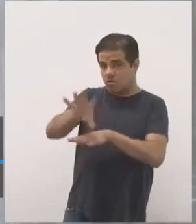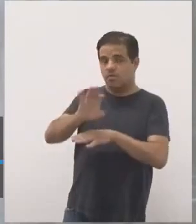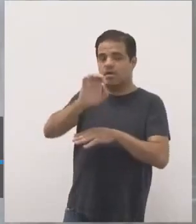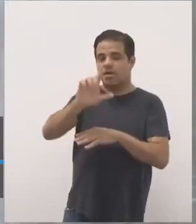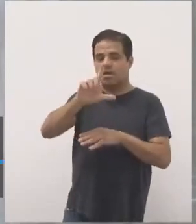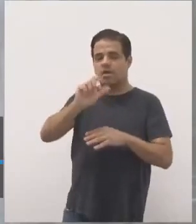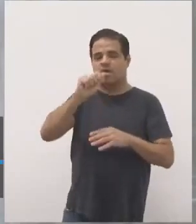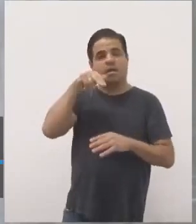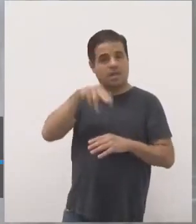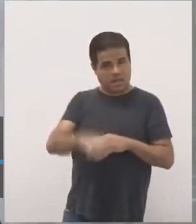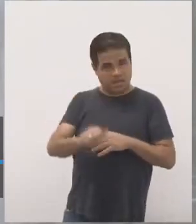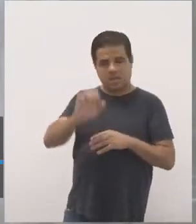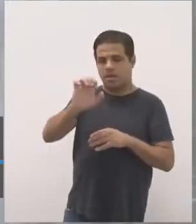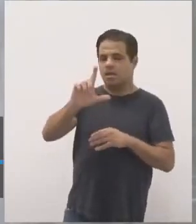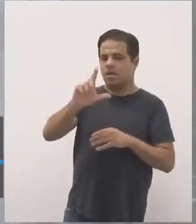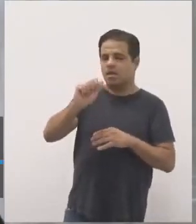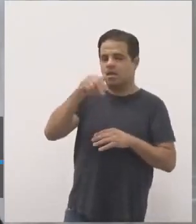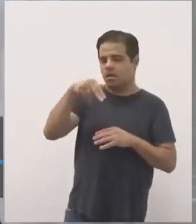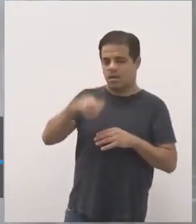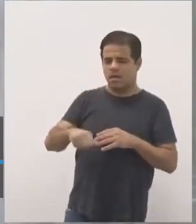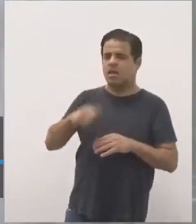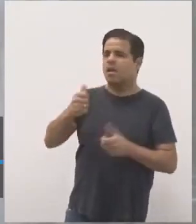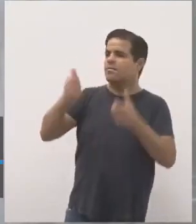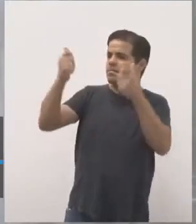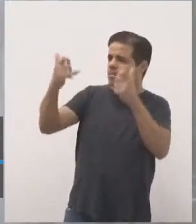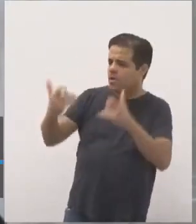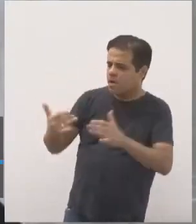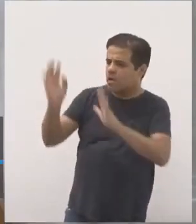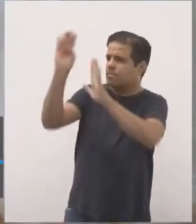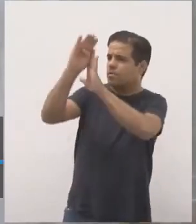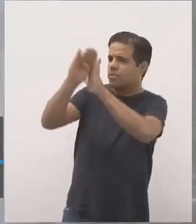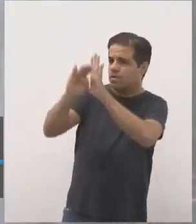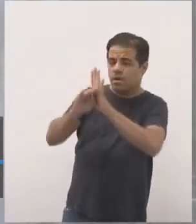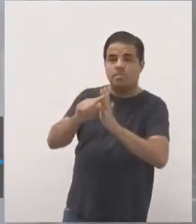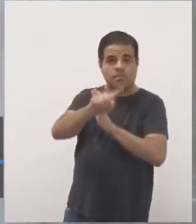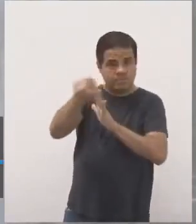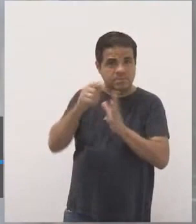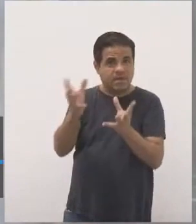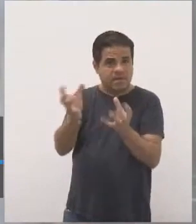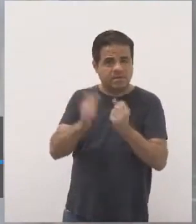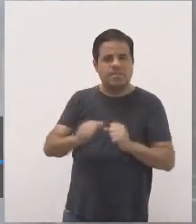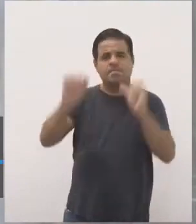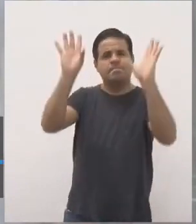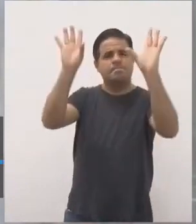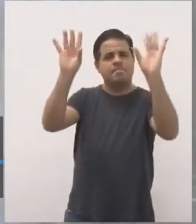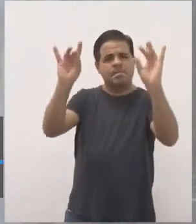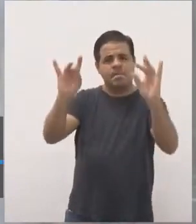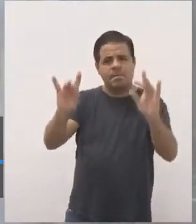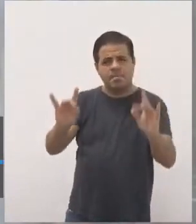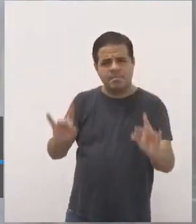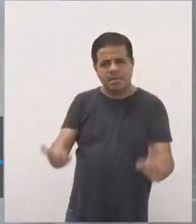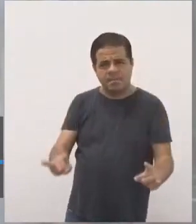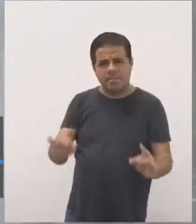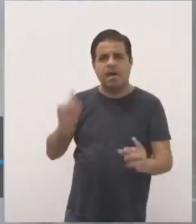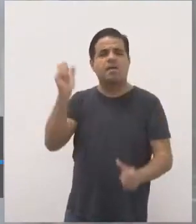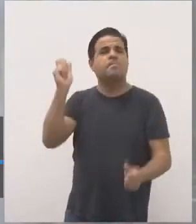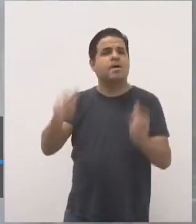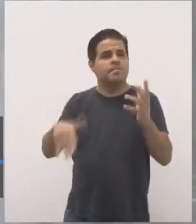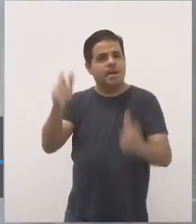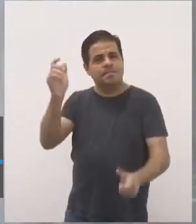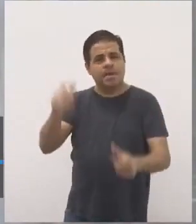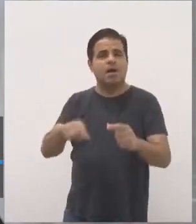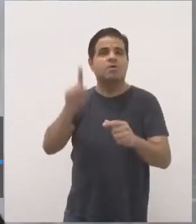Ilana, vai passar um pouquinho o cronograma, vocês vão receber todo o detalhamento de como isso vai se dar,